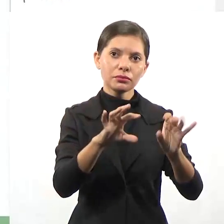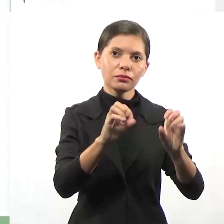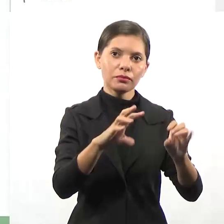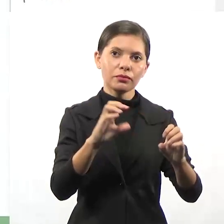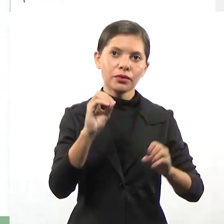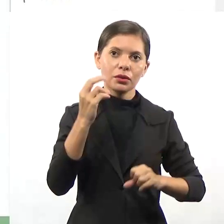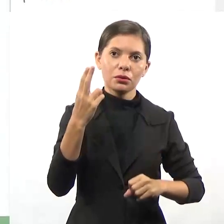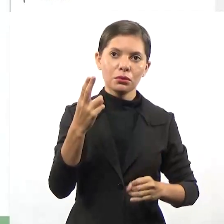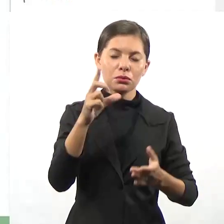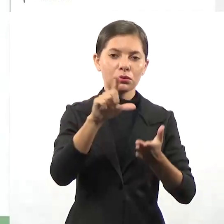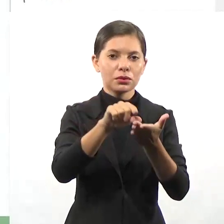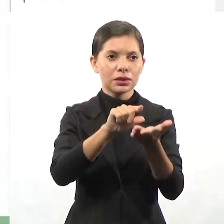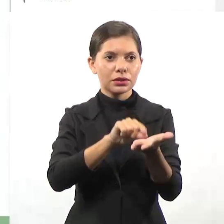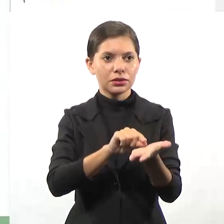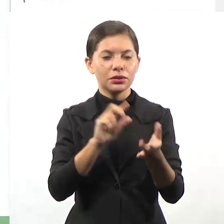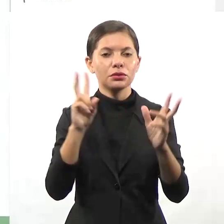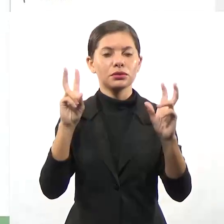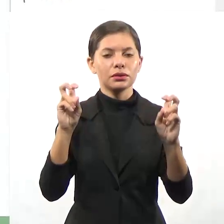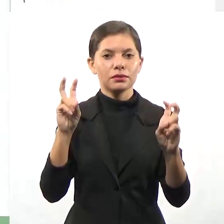tecnologias